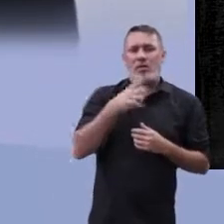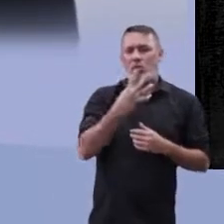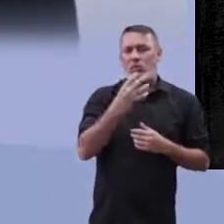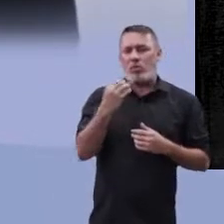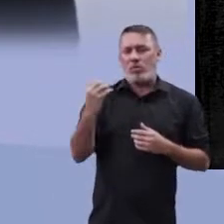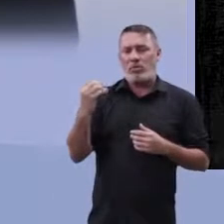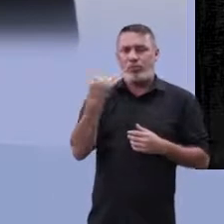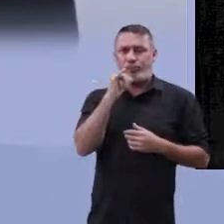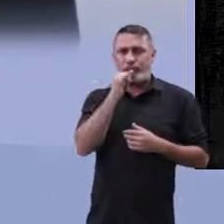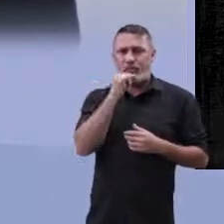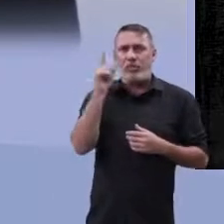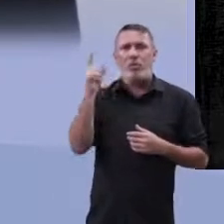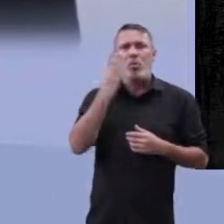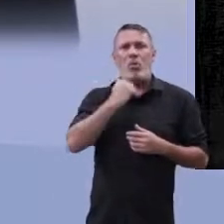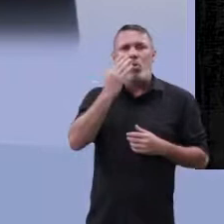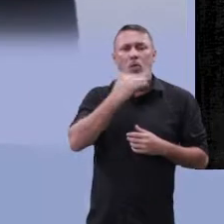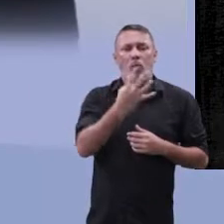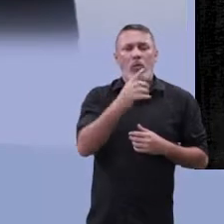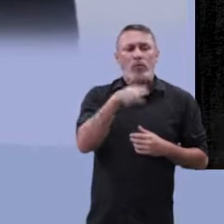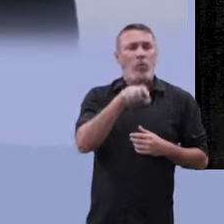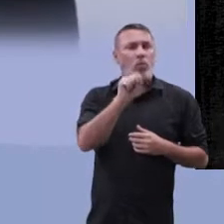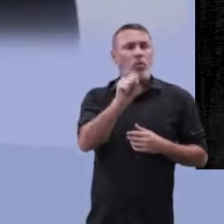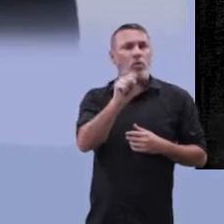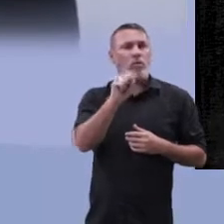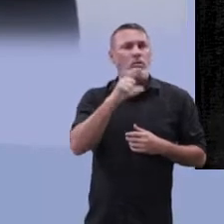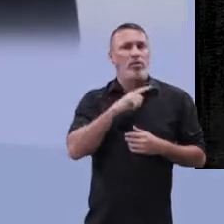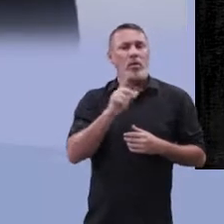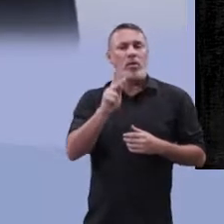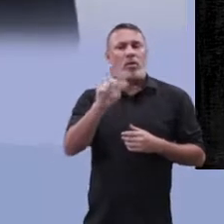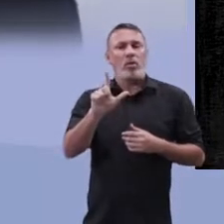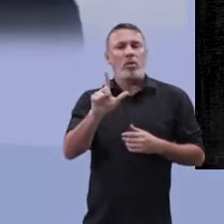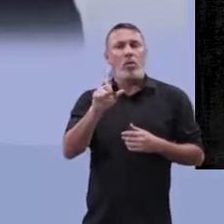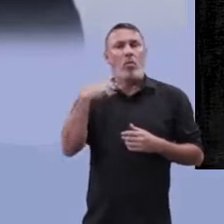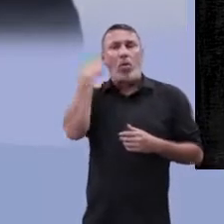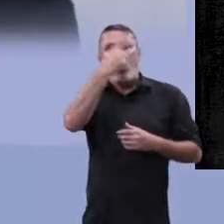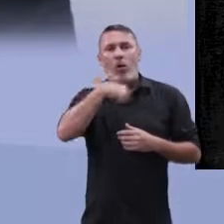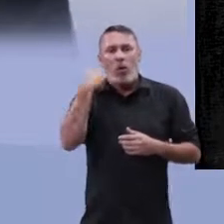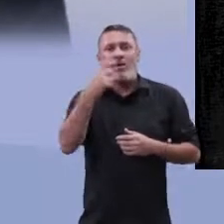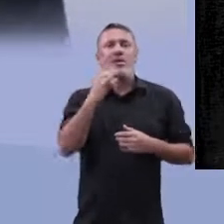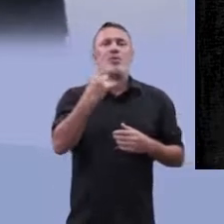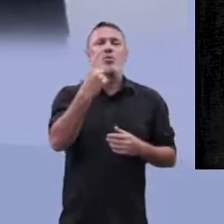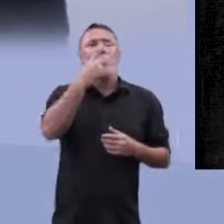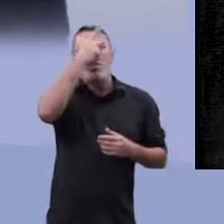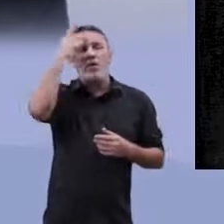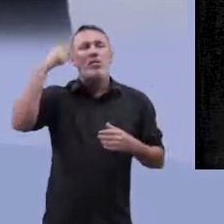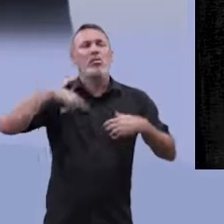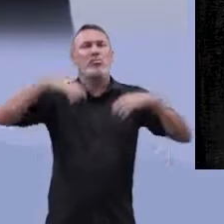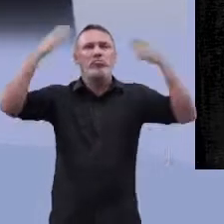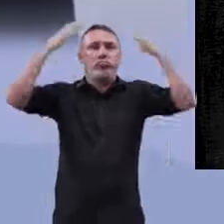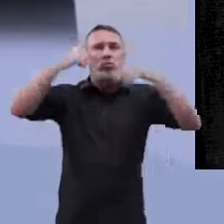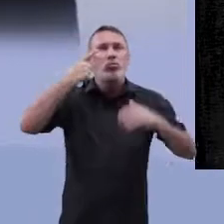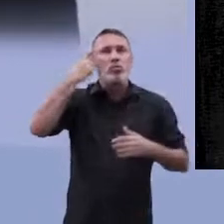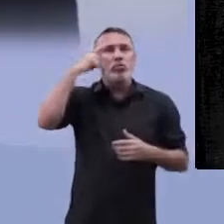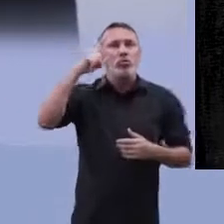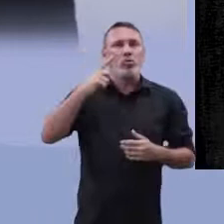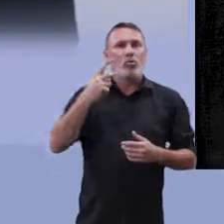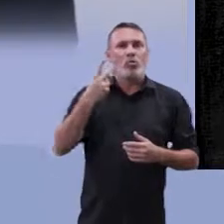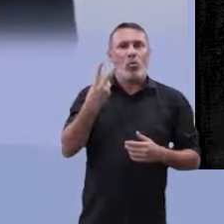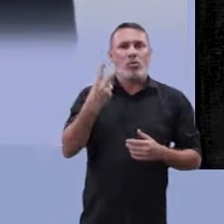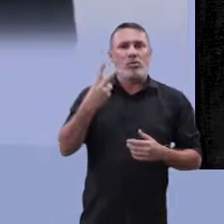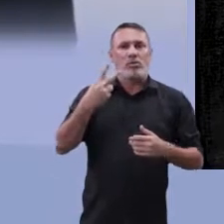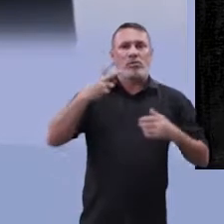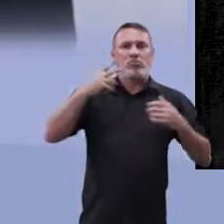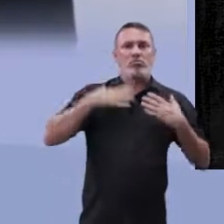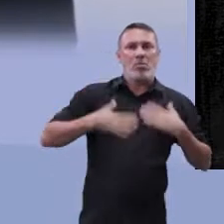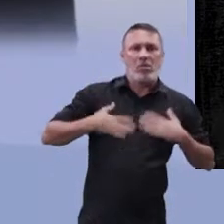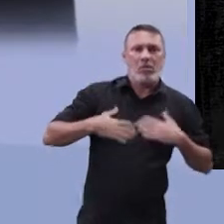de 4.800 watts consome 4,8 kW por hora. Uma pessoa que toma